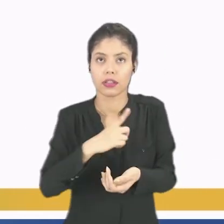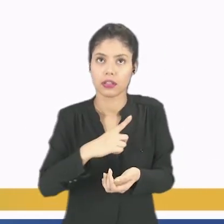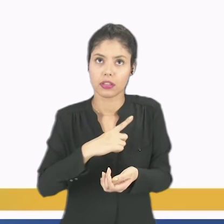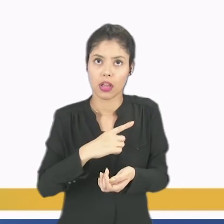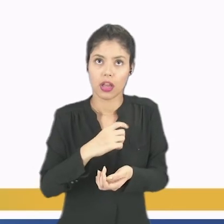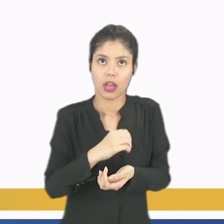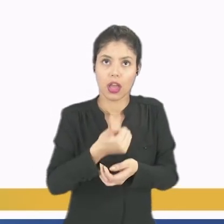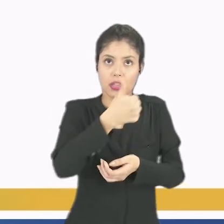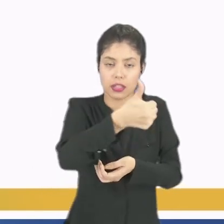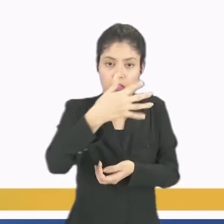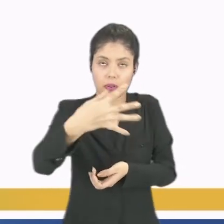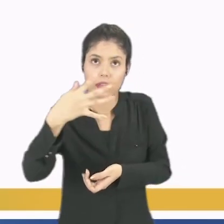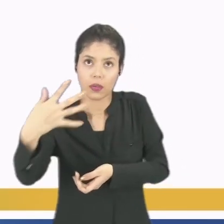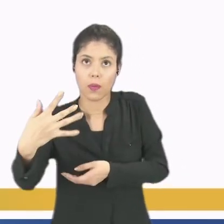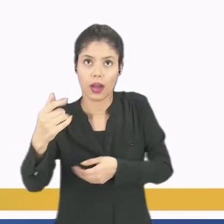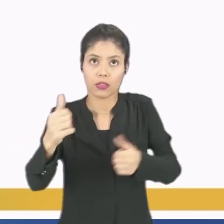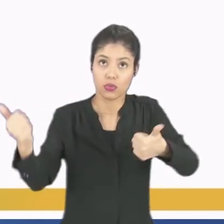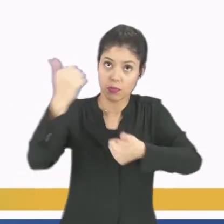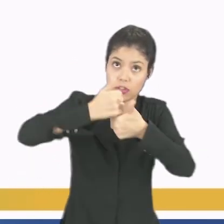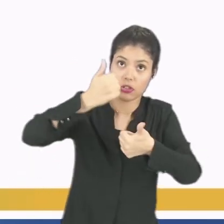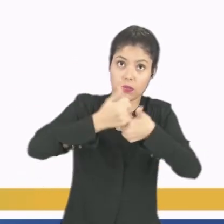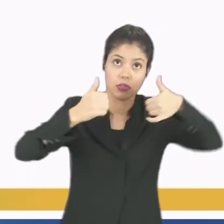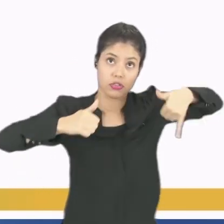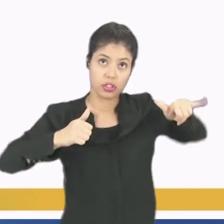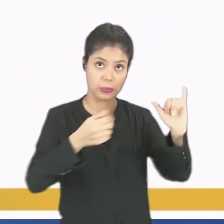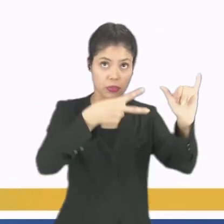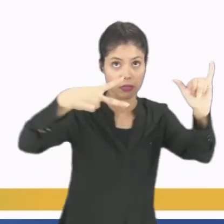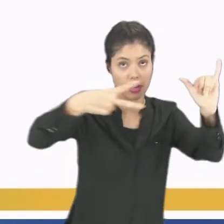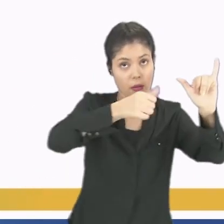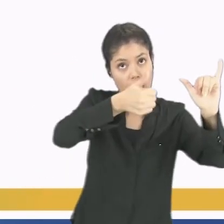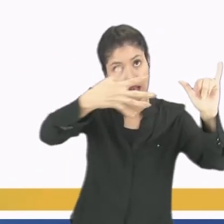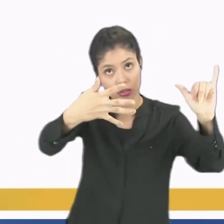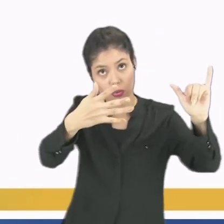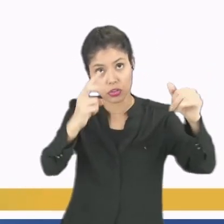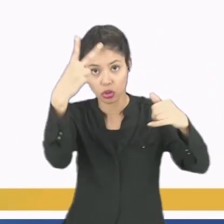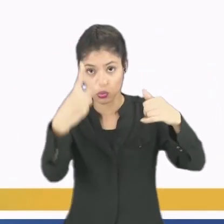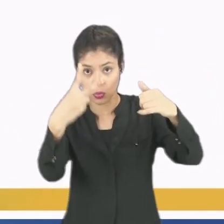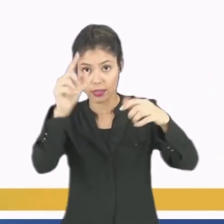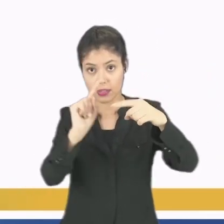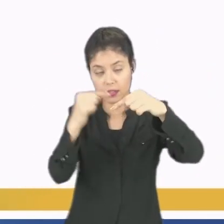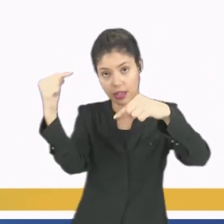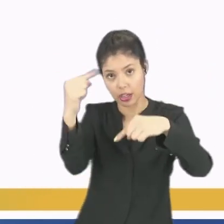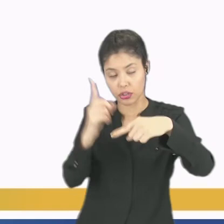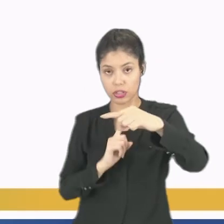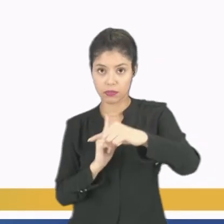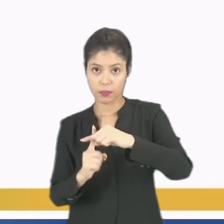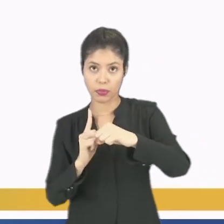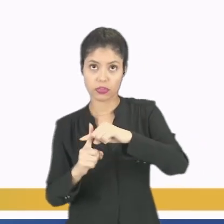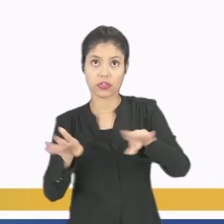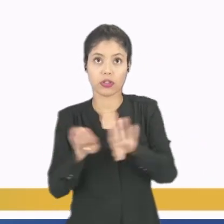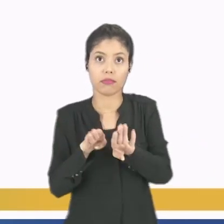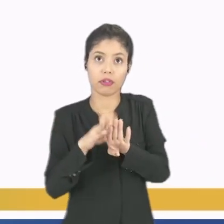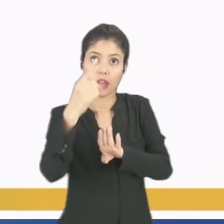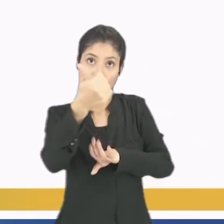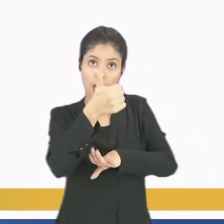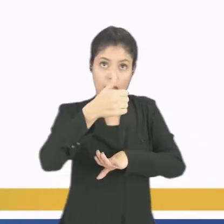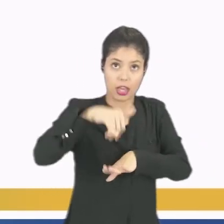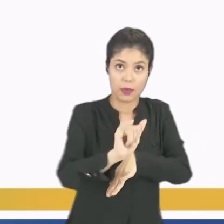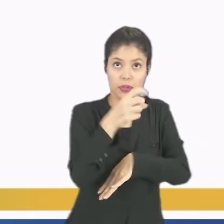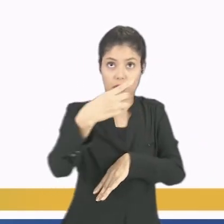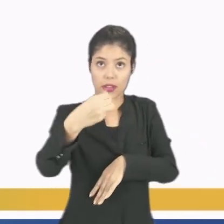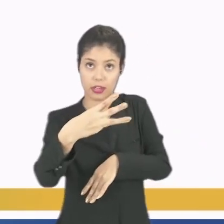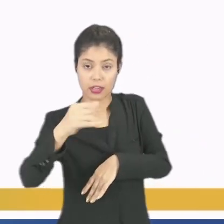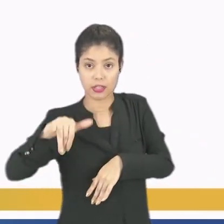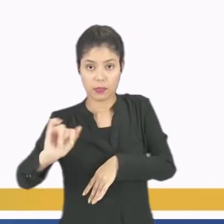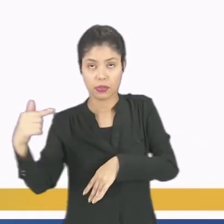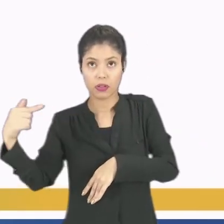144, tá? Jogando na fórmula de Bhaskara, eu vou encontrar duas soluções, certinho? Que vai nos dar y igual a 13